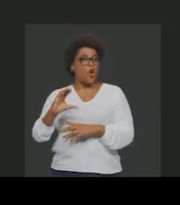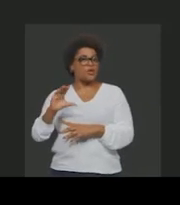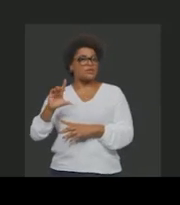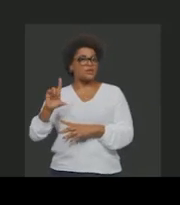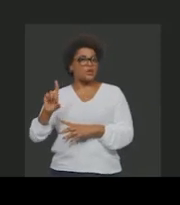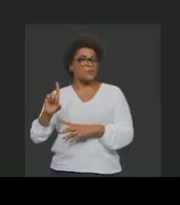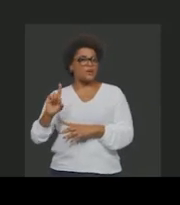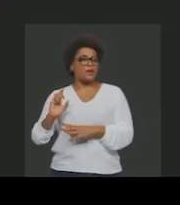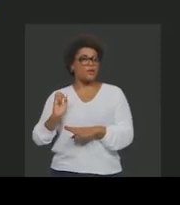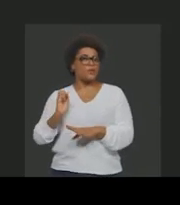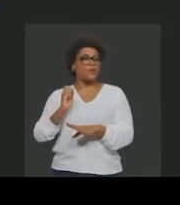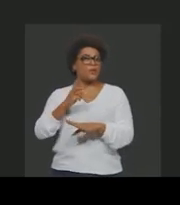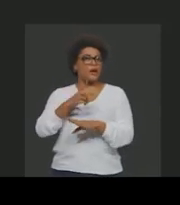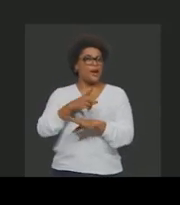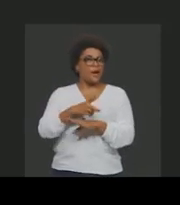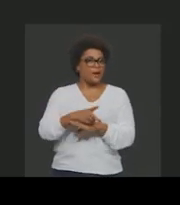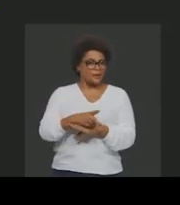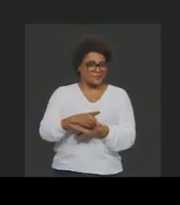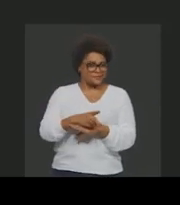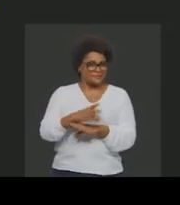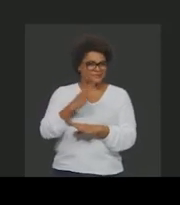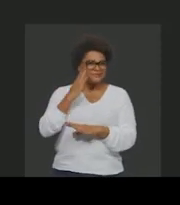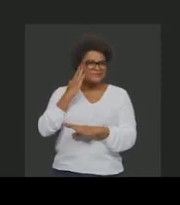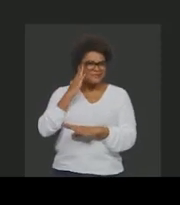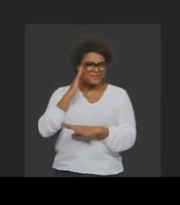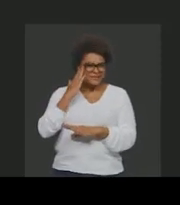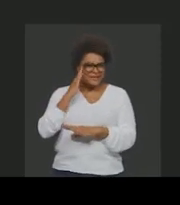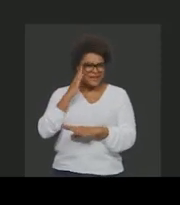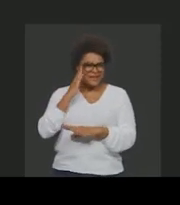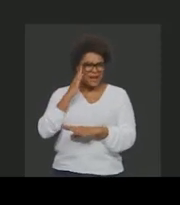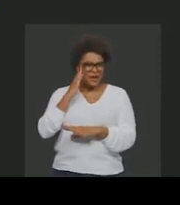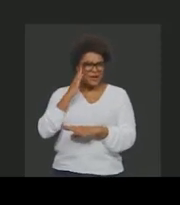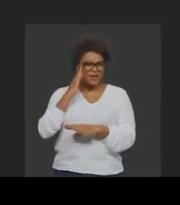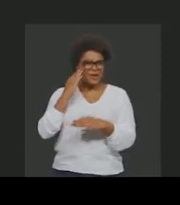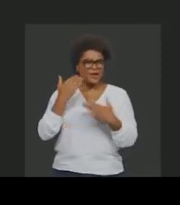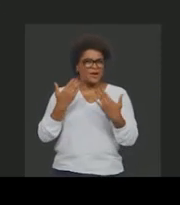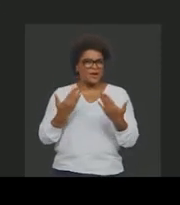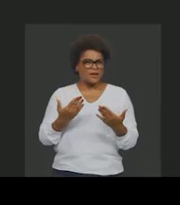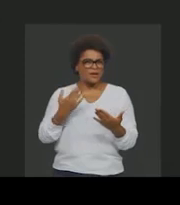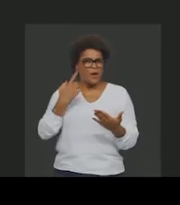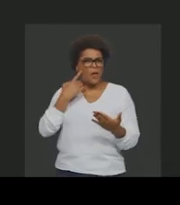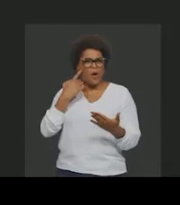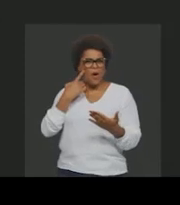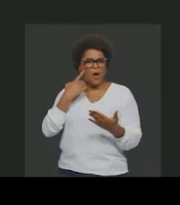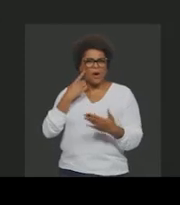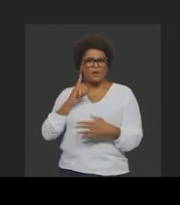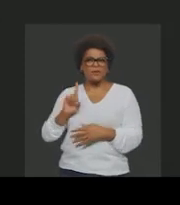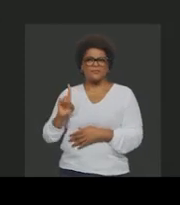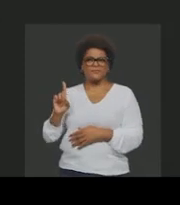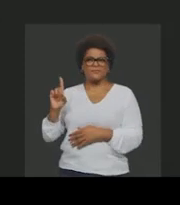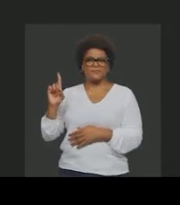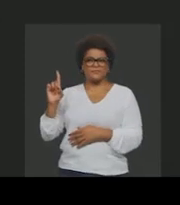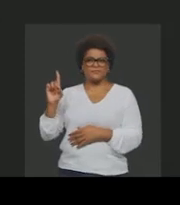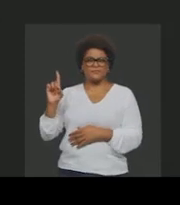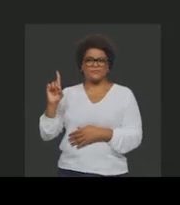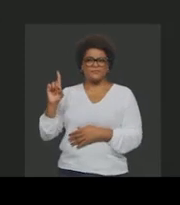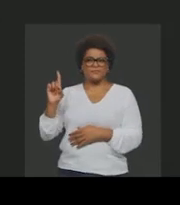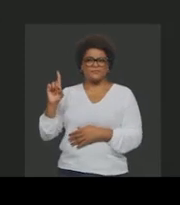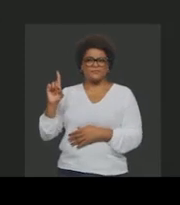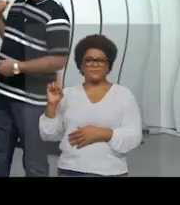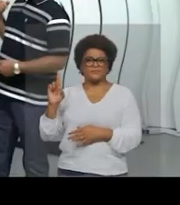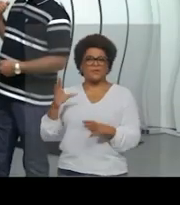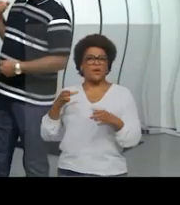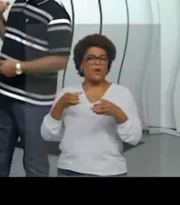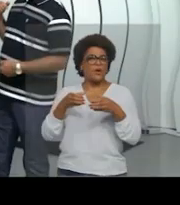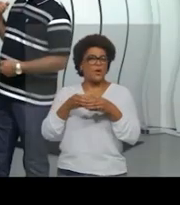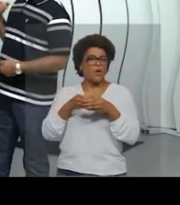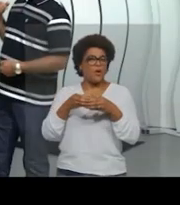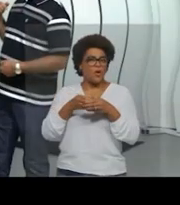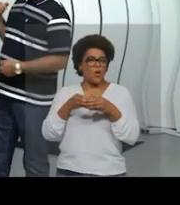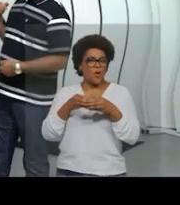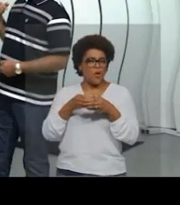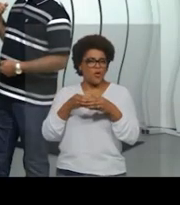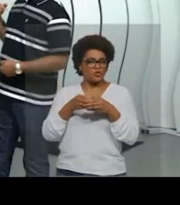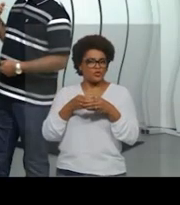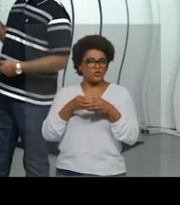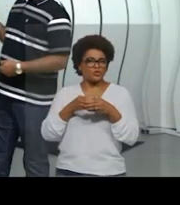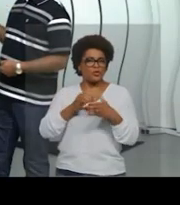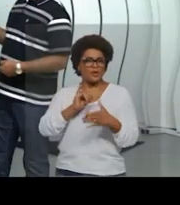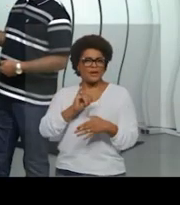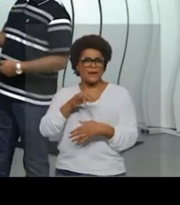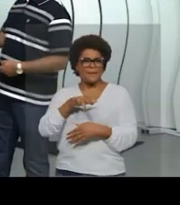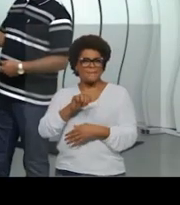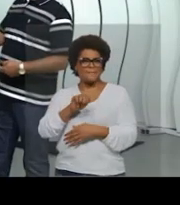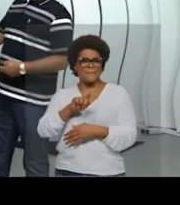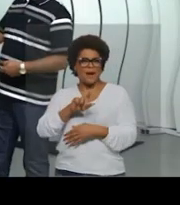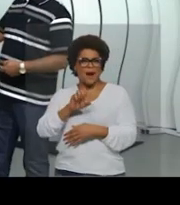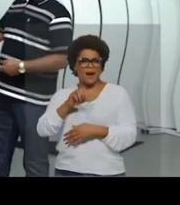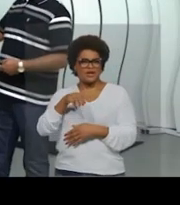o conceito de conjunto imagem da função. Vamos ver na figura? O conjunto imagem de uma função é sempre